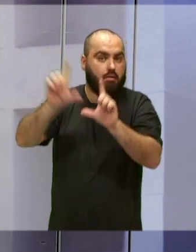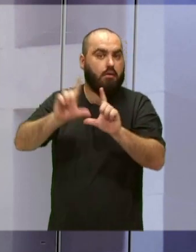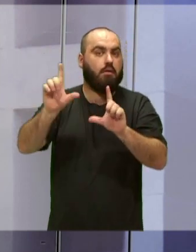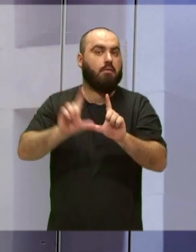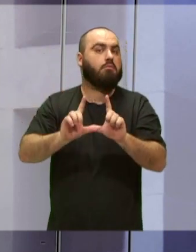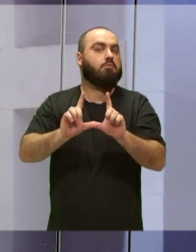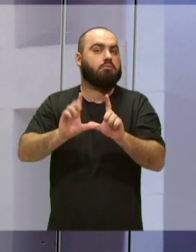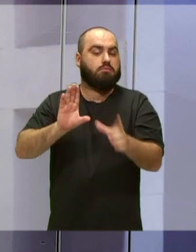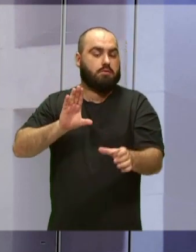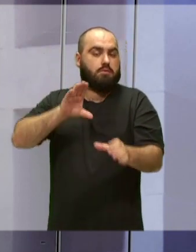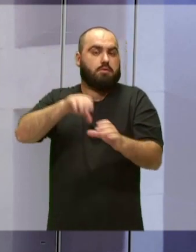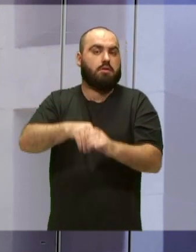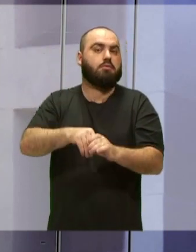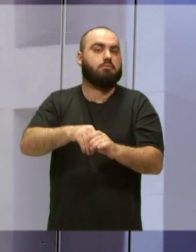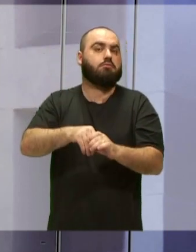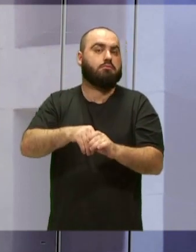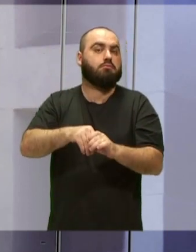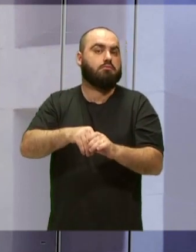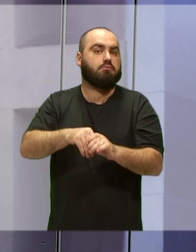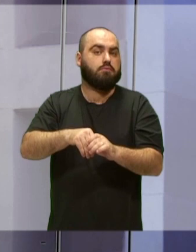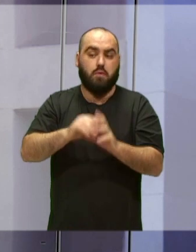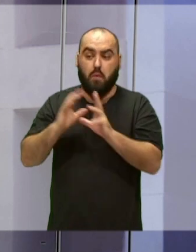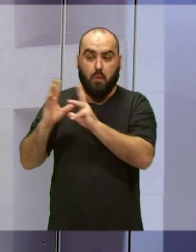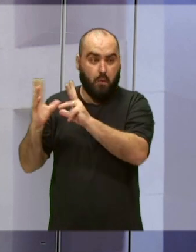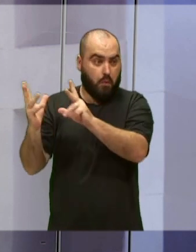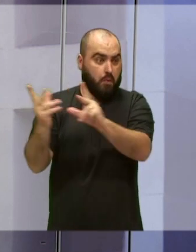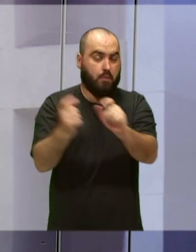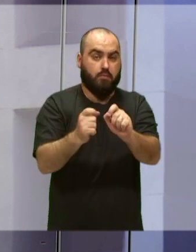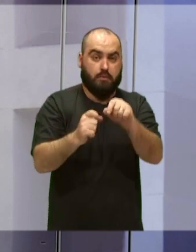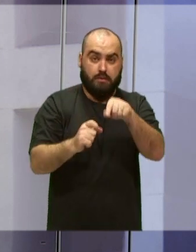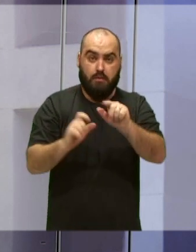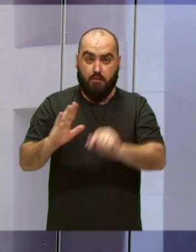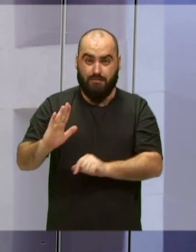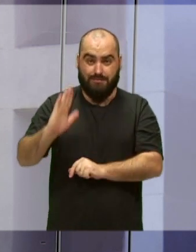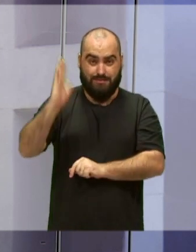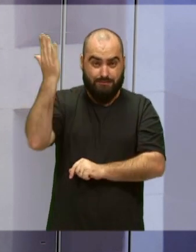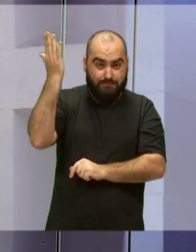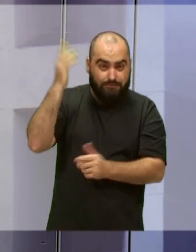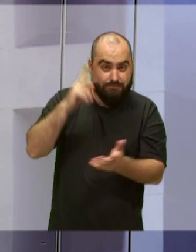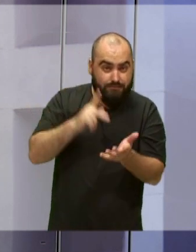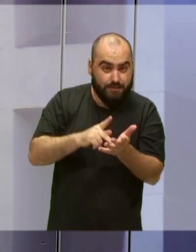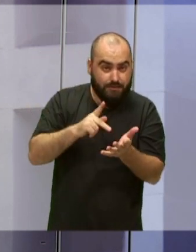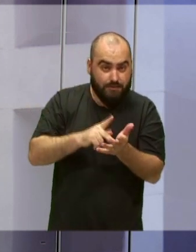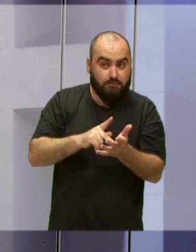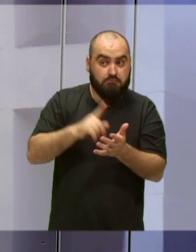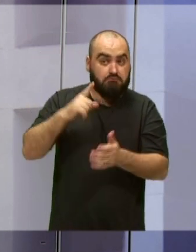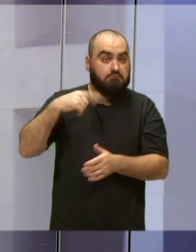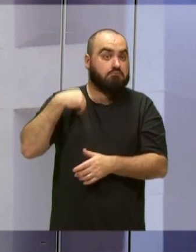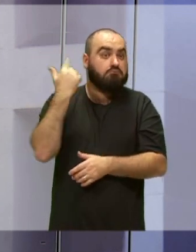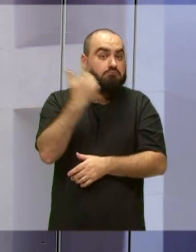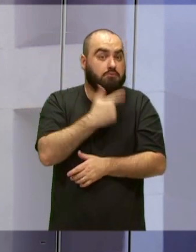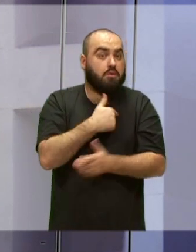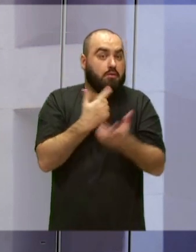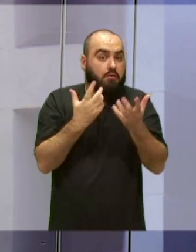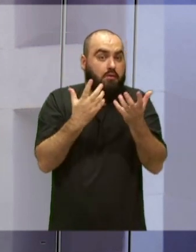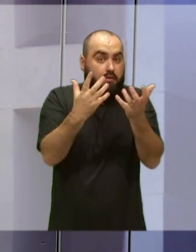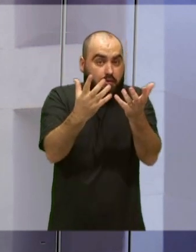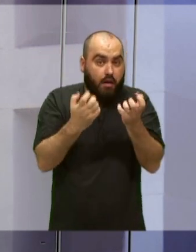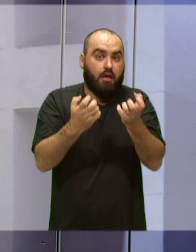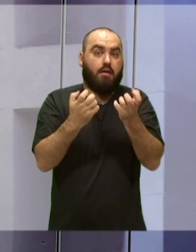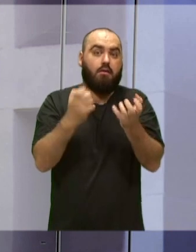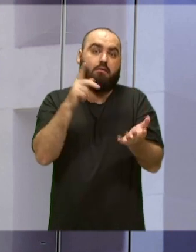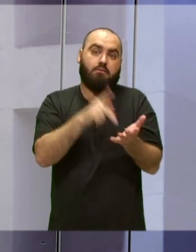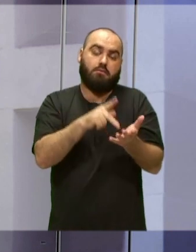estamos dentro do pleito tudo isso que aconteceu tudo que está acontecendo nós queremos que que isto esteja à tona